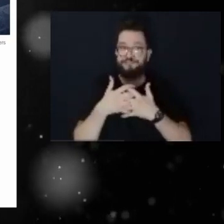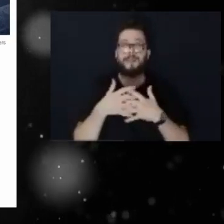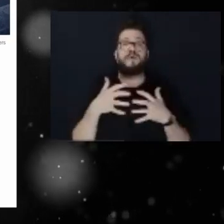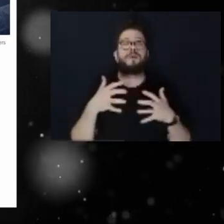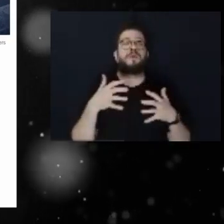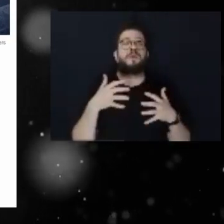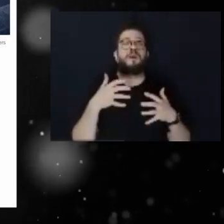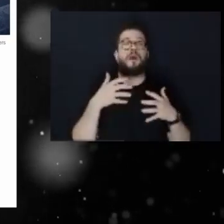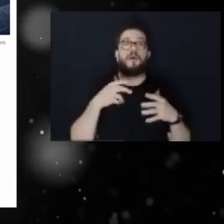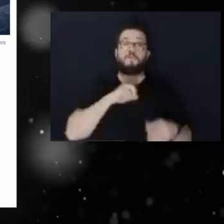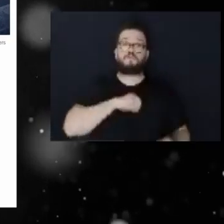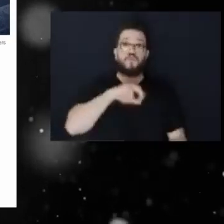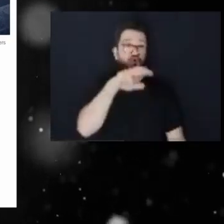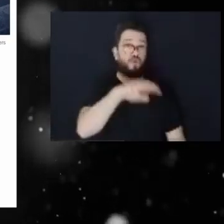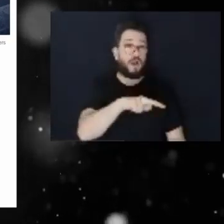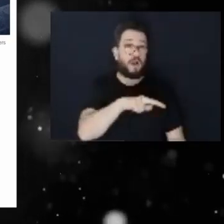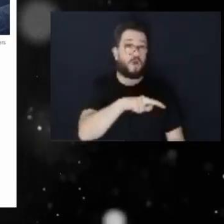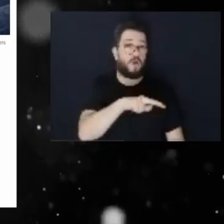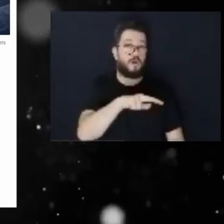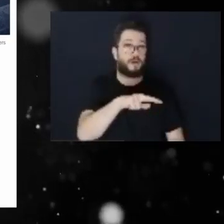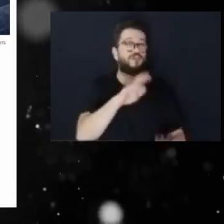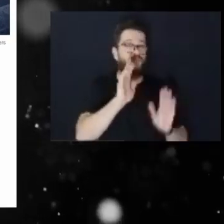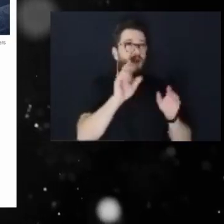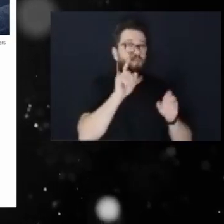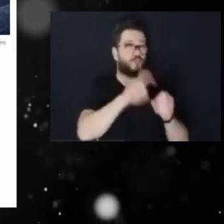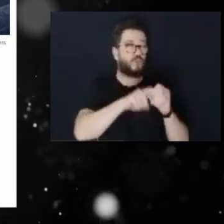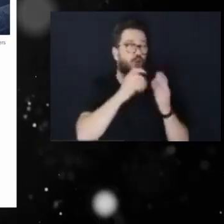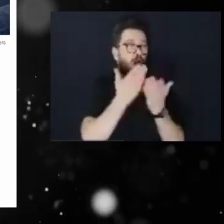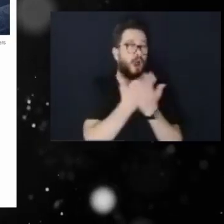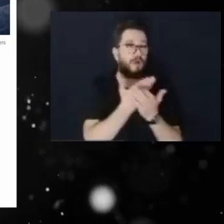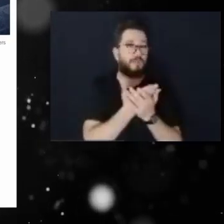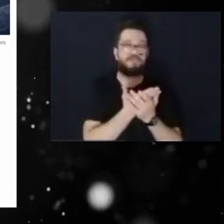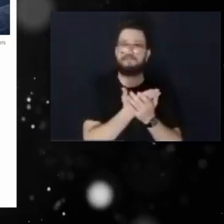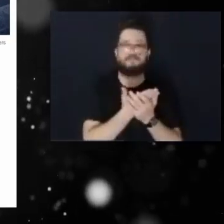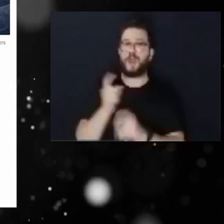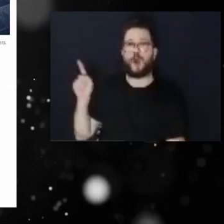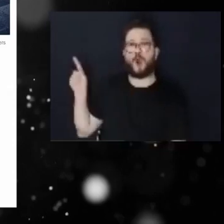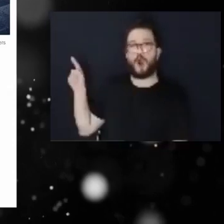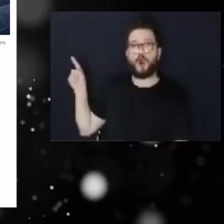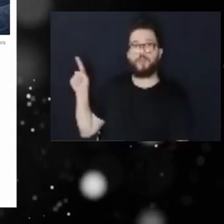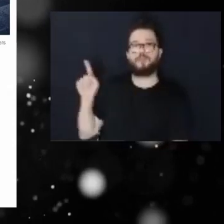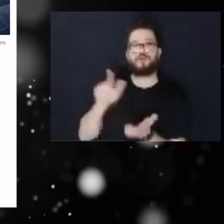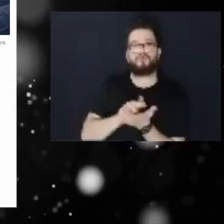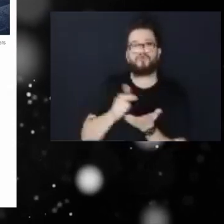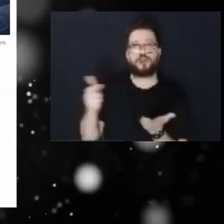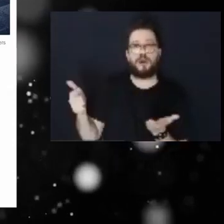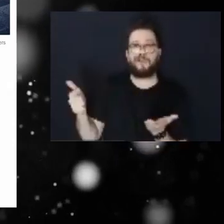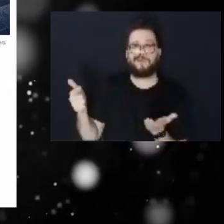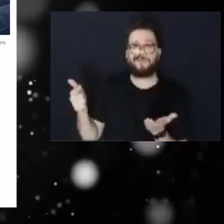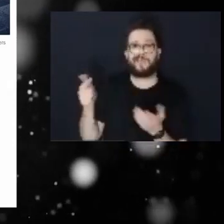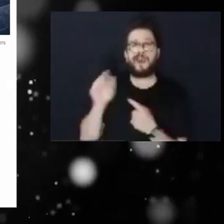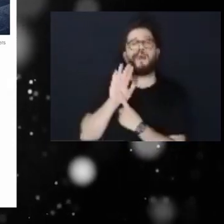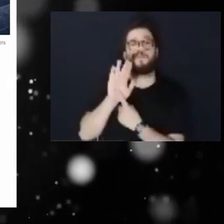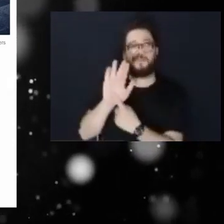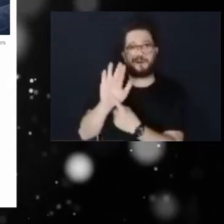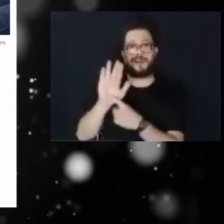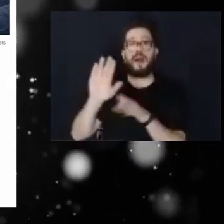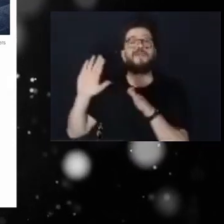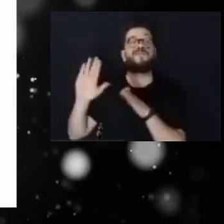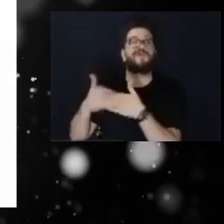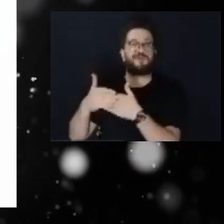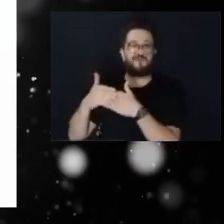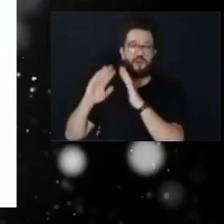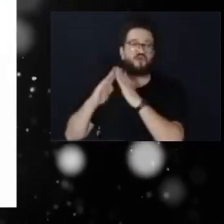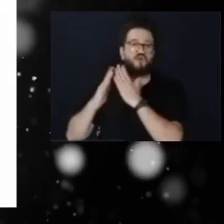matéria mostra muito pelo contrário. Portugal fecha escolas e universidades após recordes consecutivos de mortes por Covid-19.